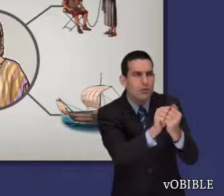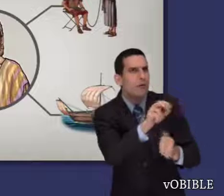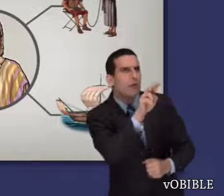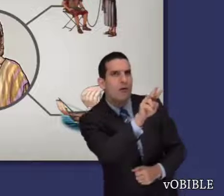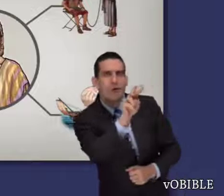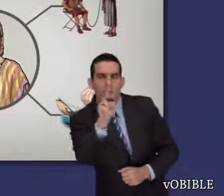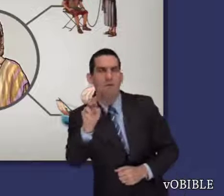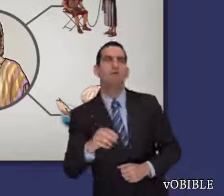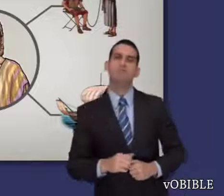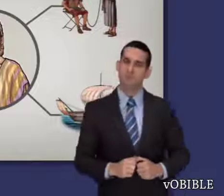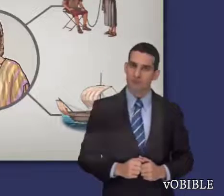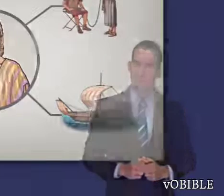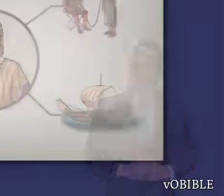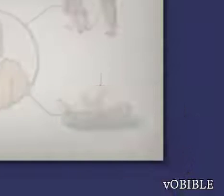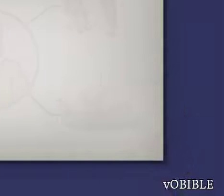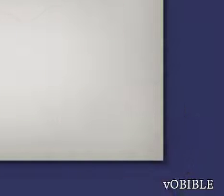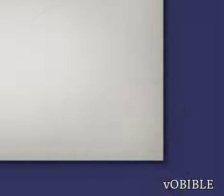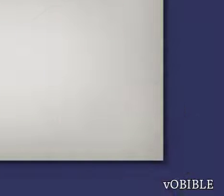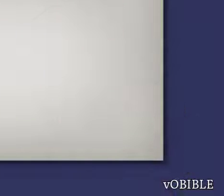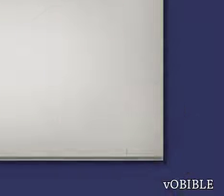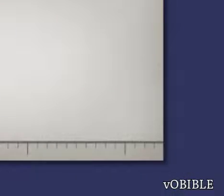alguns acontecimentos que registrou.